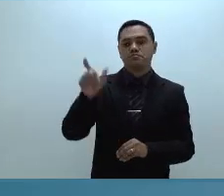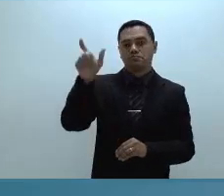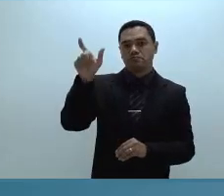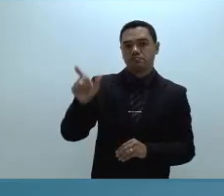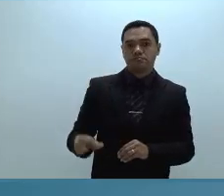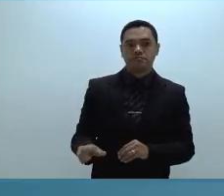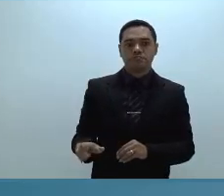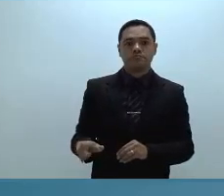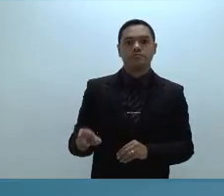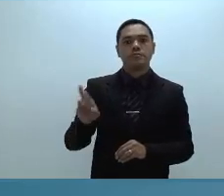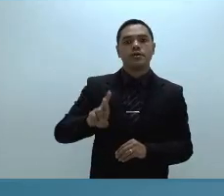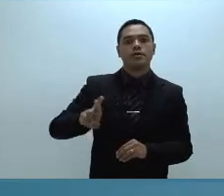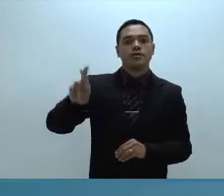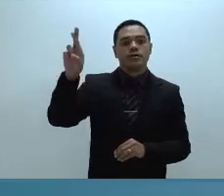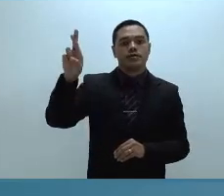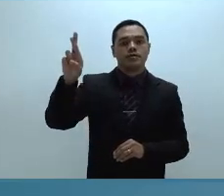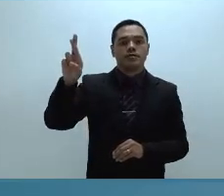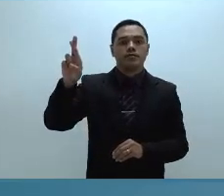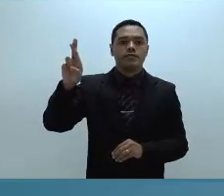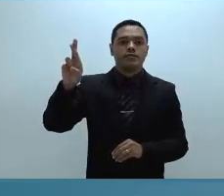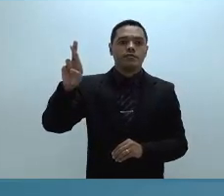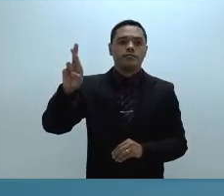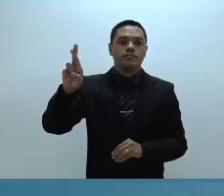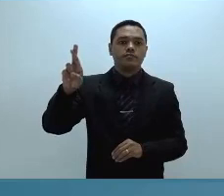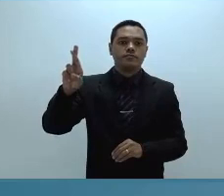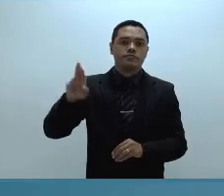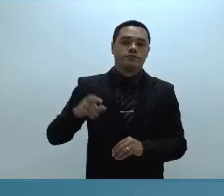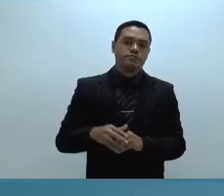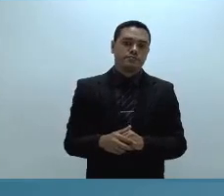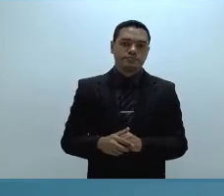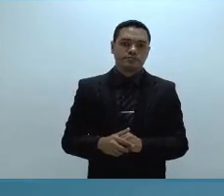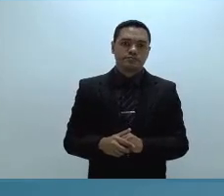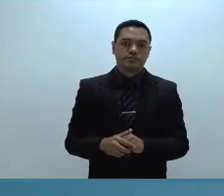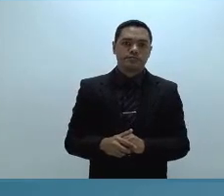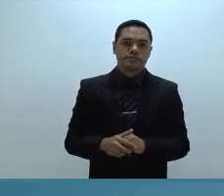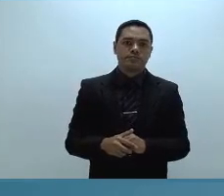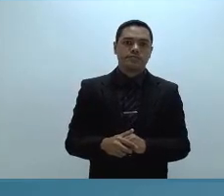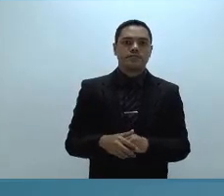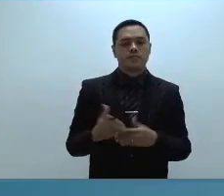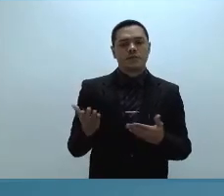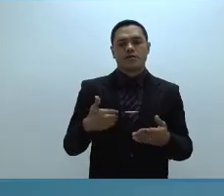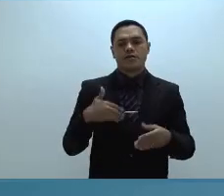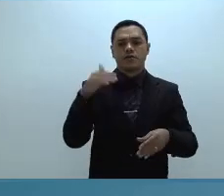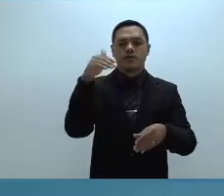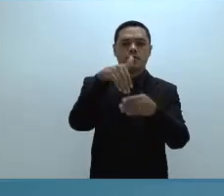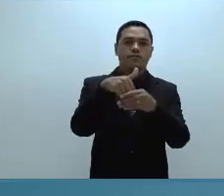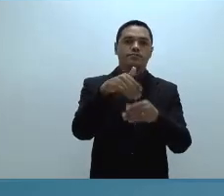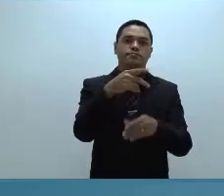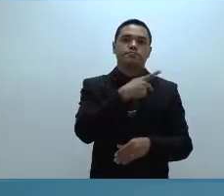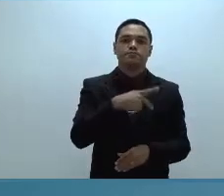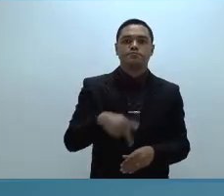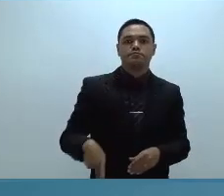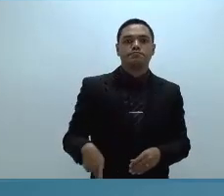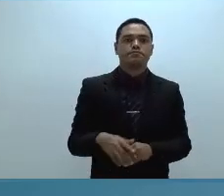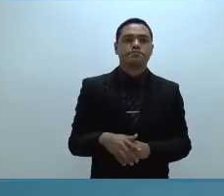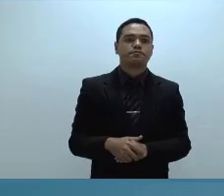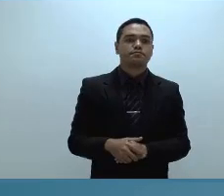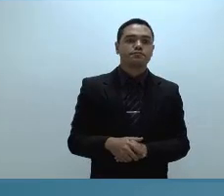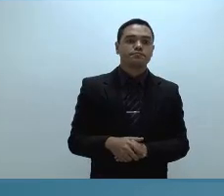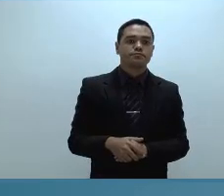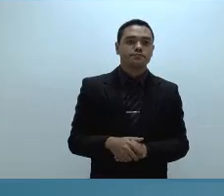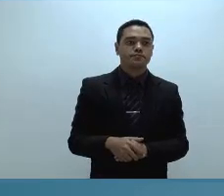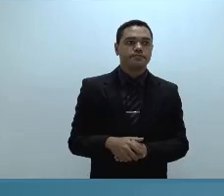ficando indignidade suspensa por ser beneficiado senador. É com meu voto, senhor presidente.